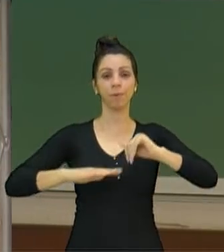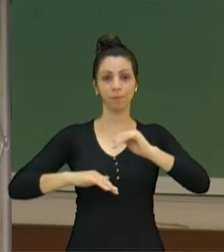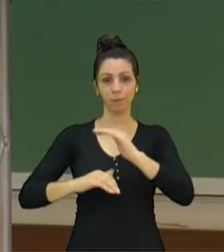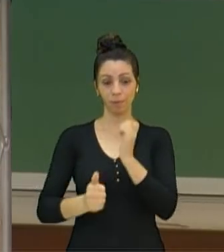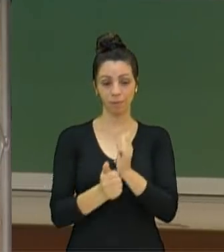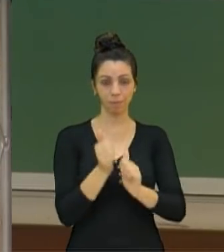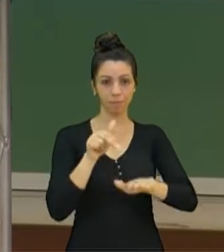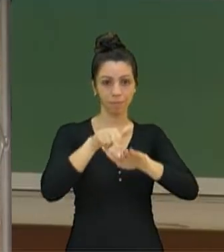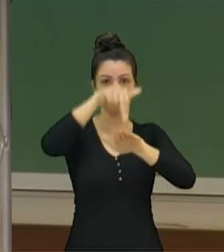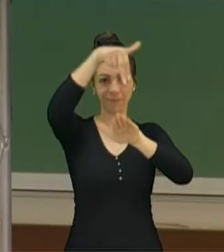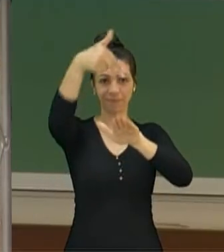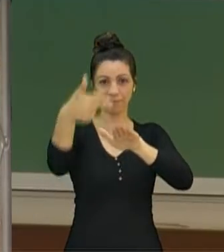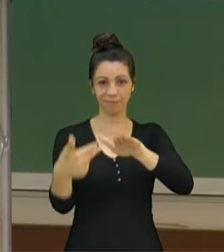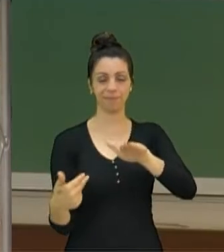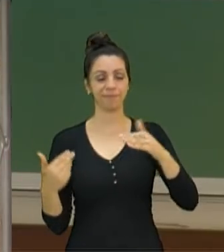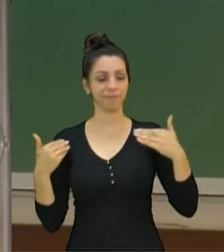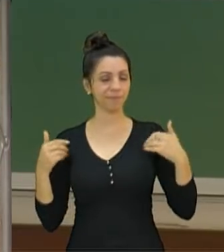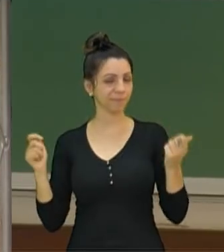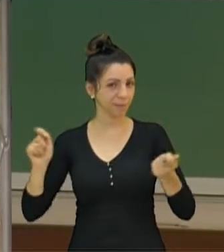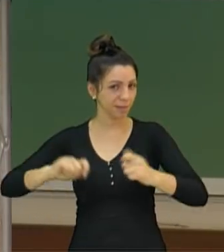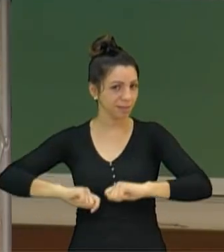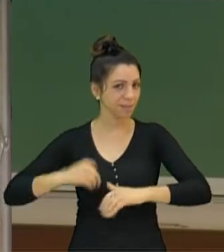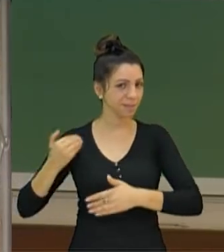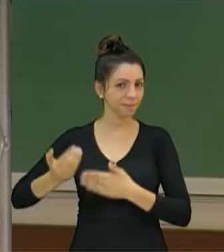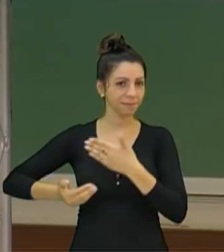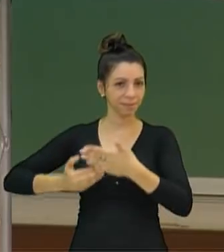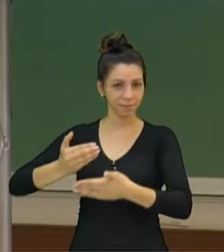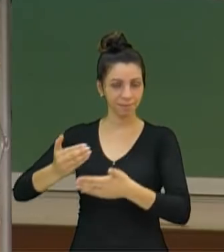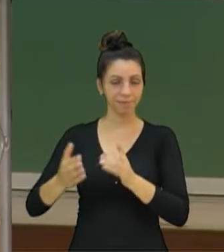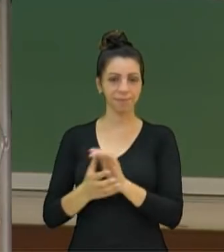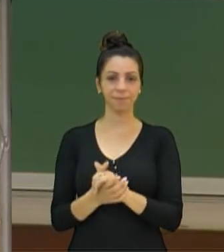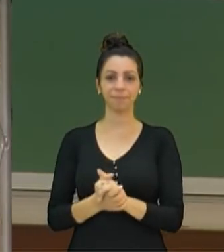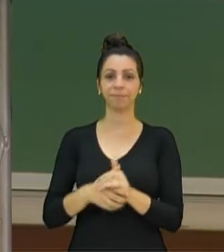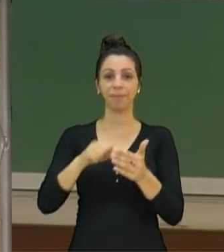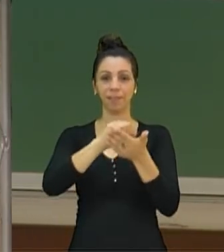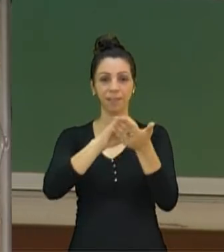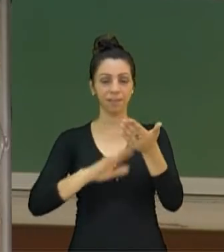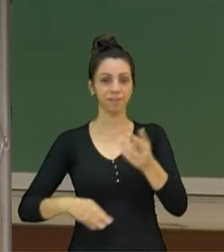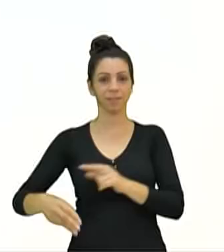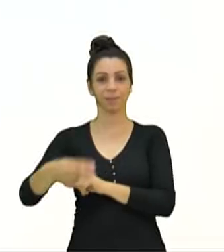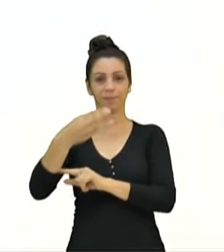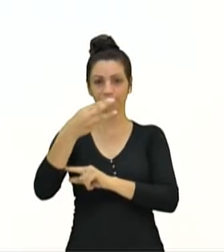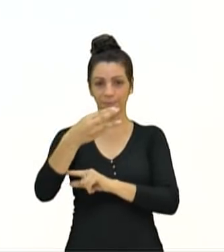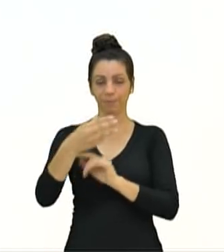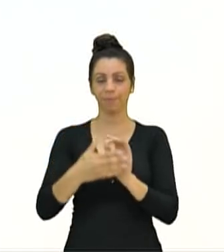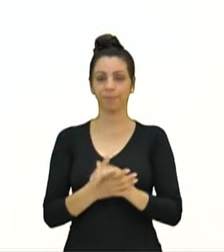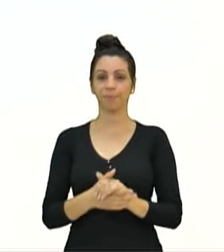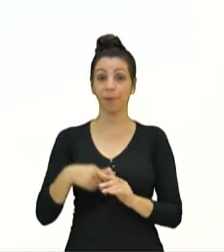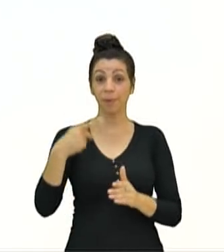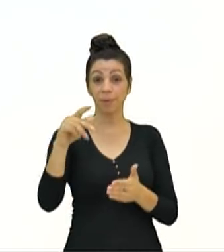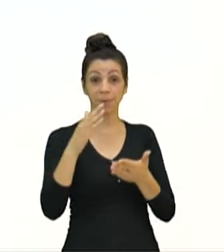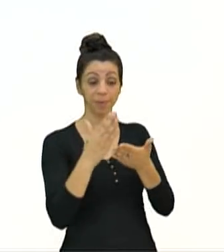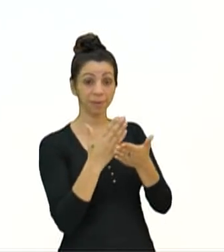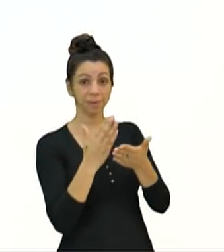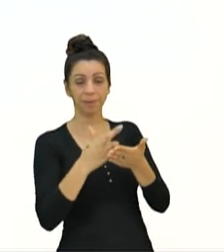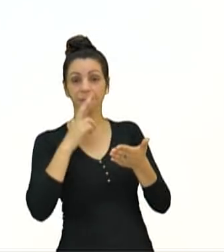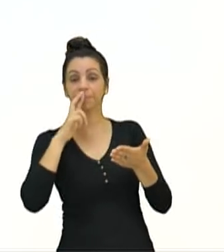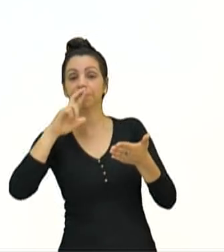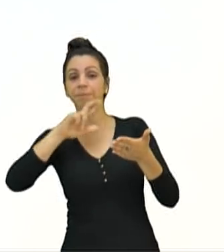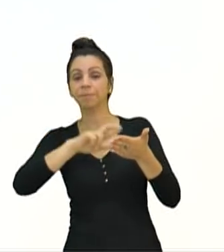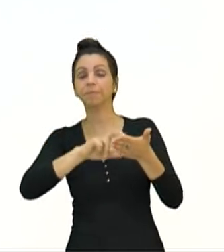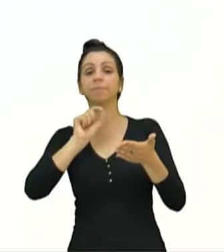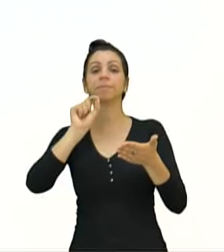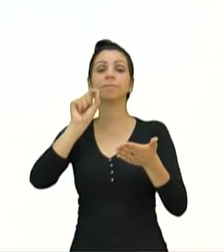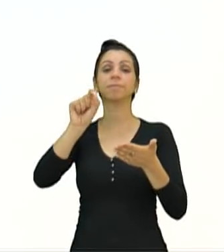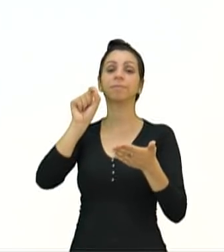ornamentais precisa, que um saltador precisa desenvolver. Atividade 3 agora. Em seu caderno, responda: quais